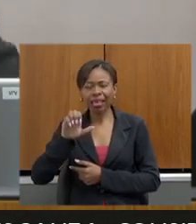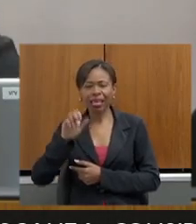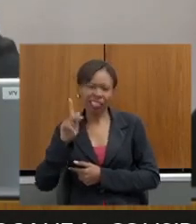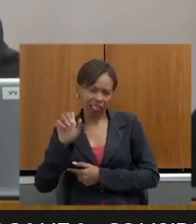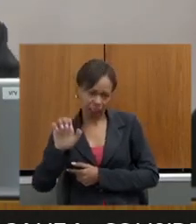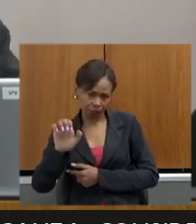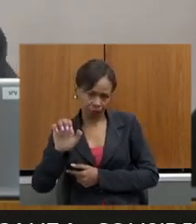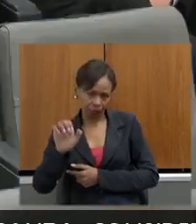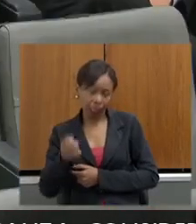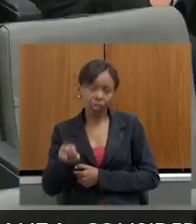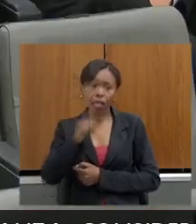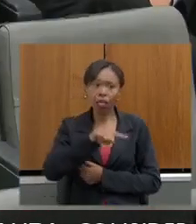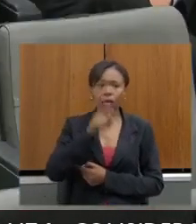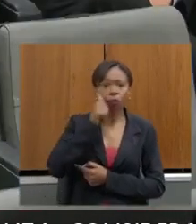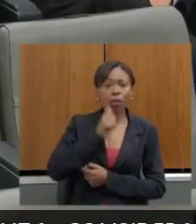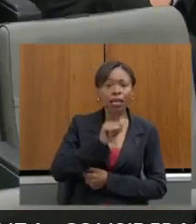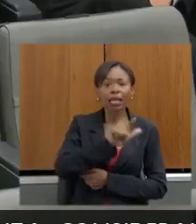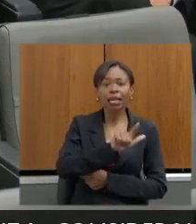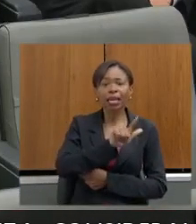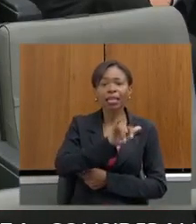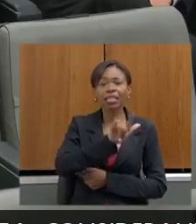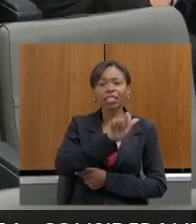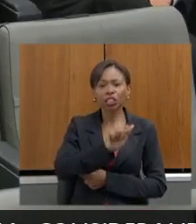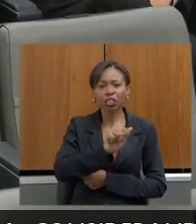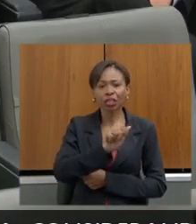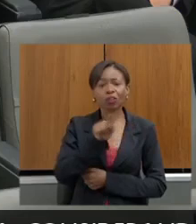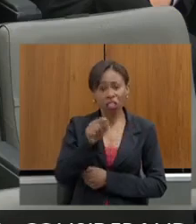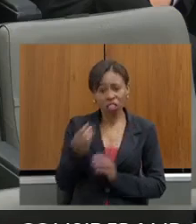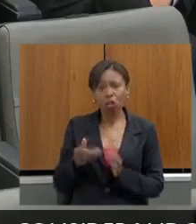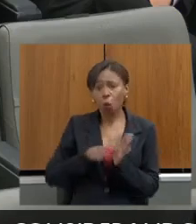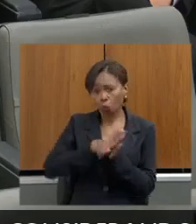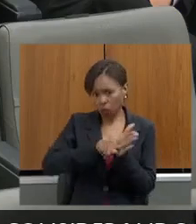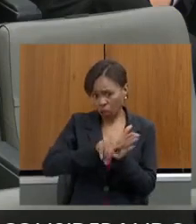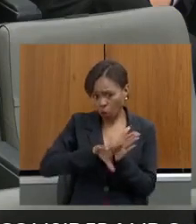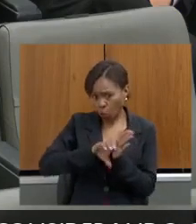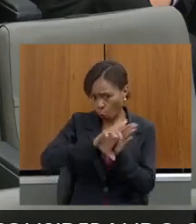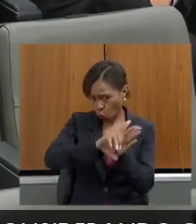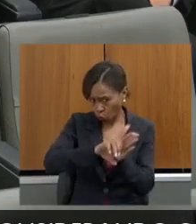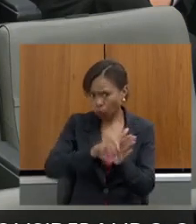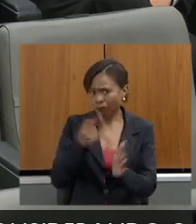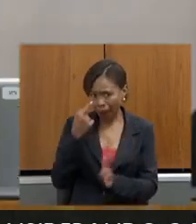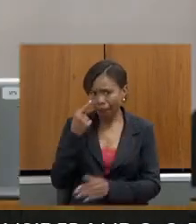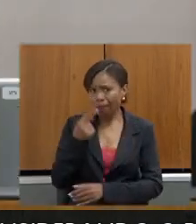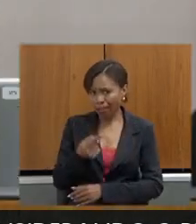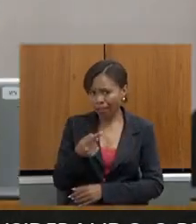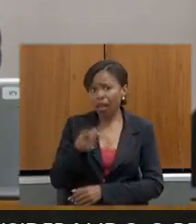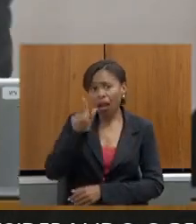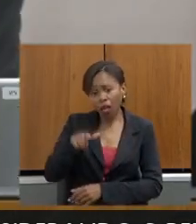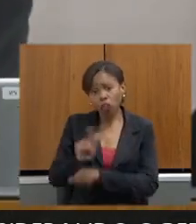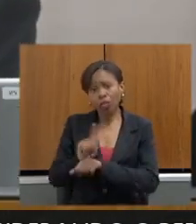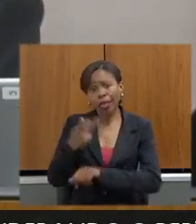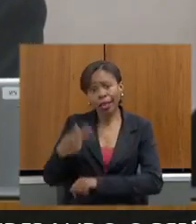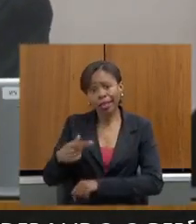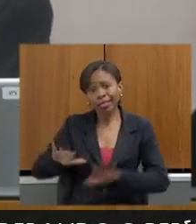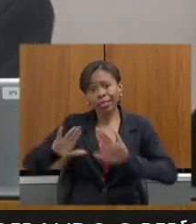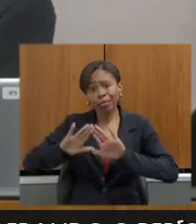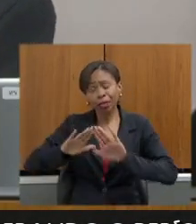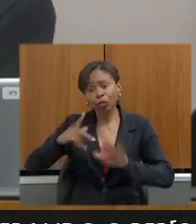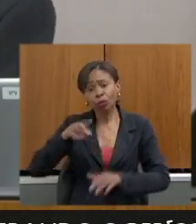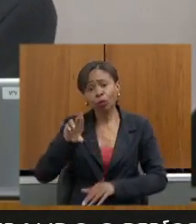Werneck Serra do Cipó vocês vão achar a matéria publicada por diversos jornais da gerente e foi morto